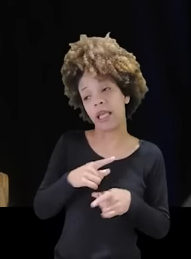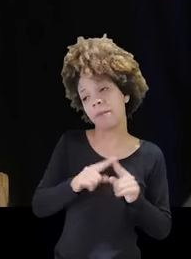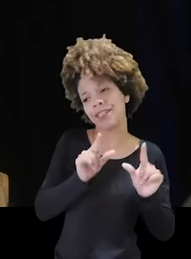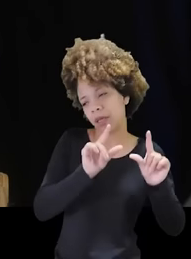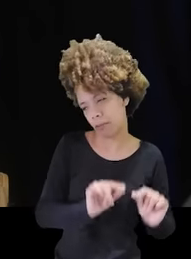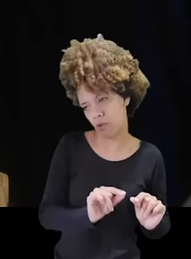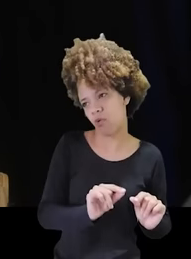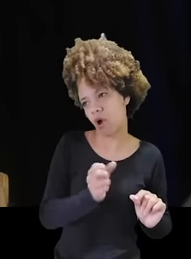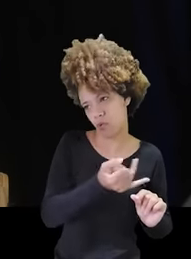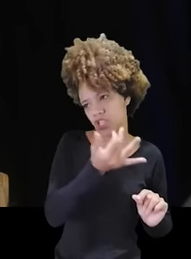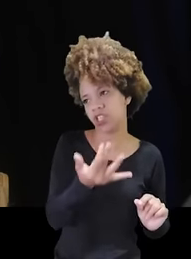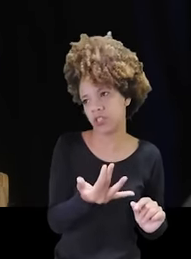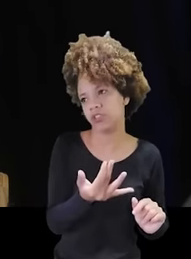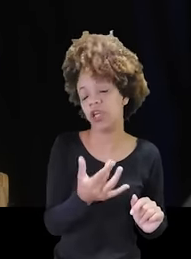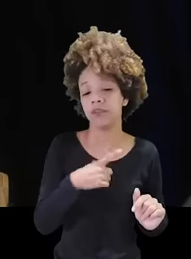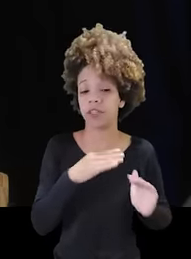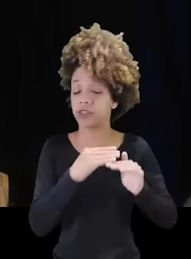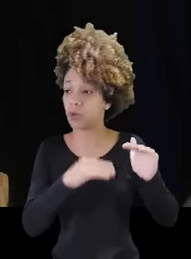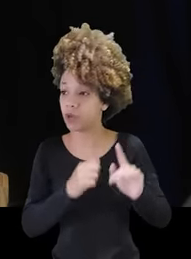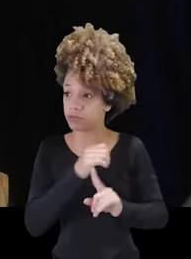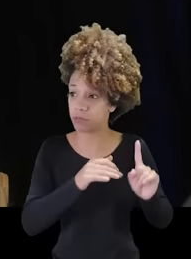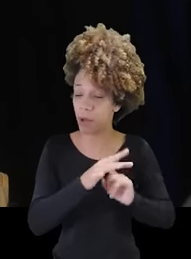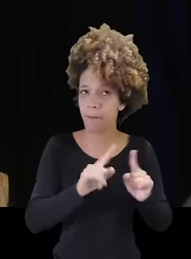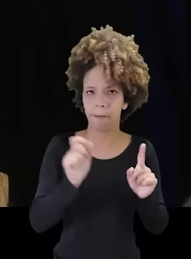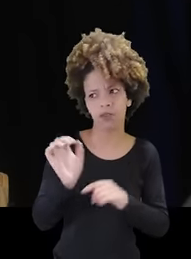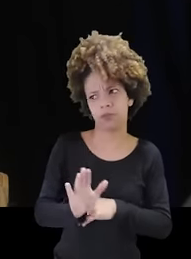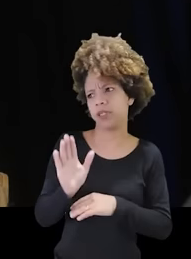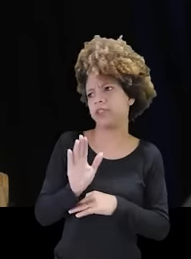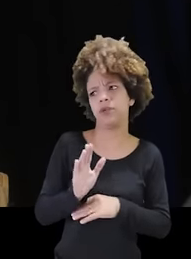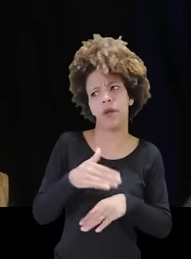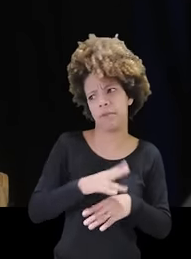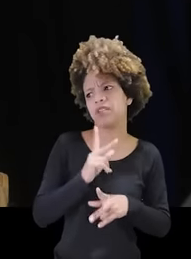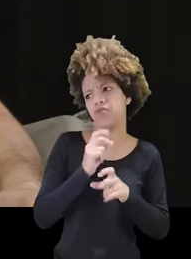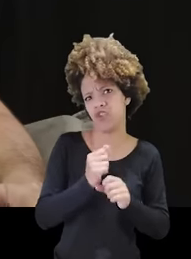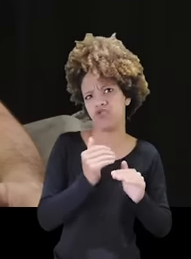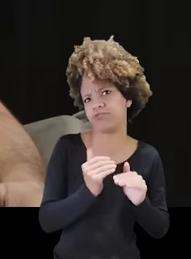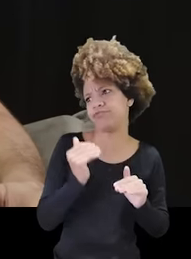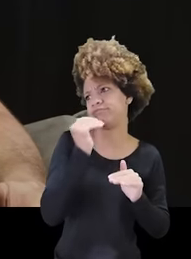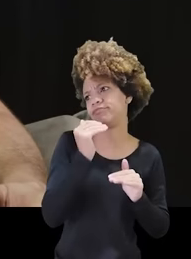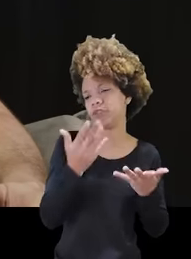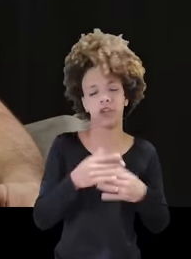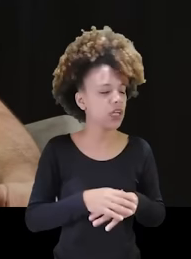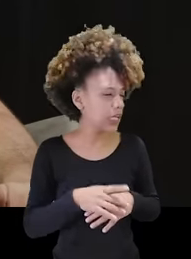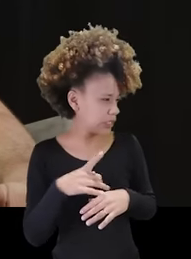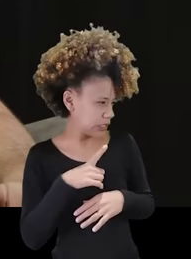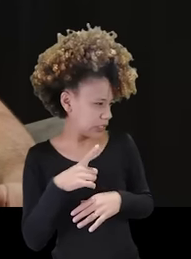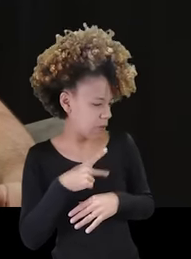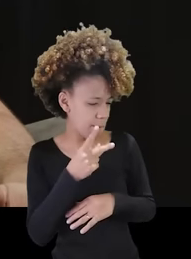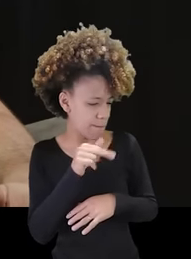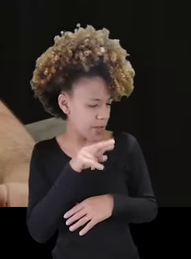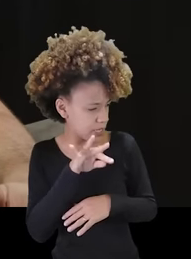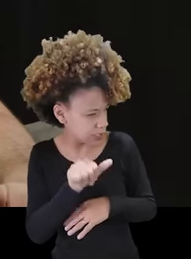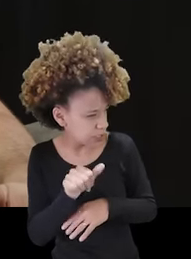é tanto que nem aqui né lá tem desigualdade social mas eu acho que o Brasil muito mais forte isso né então você acha que o parasita ele é um filme que